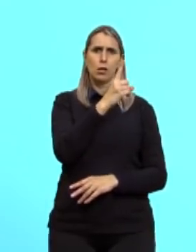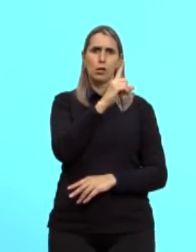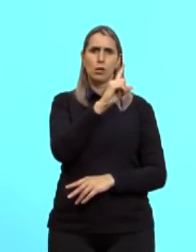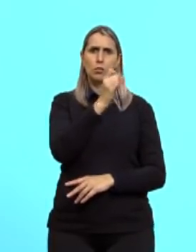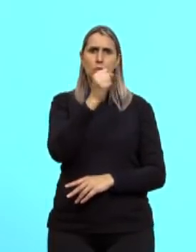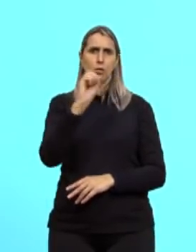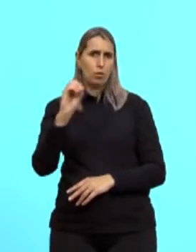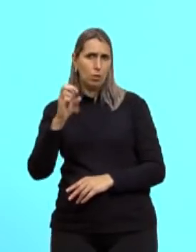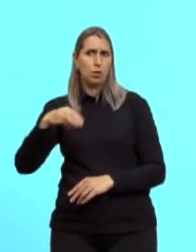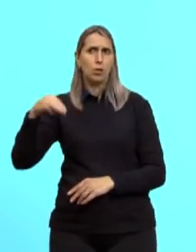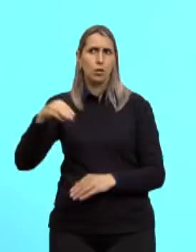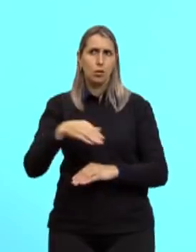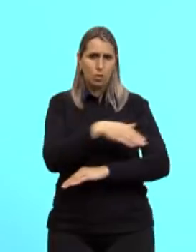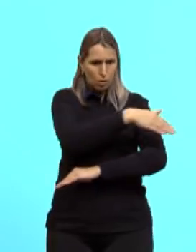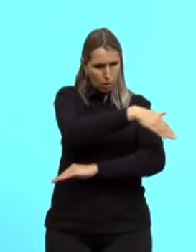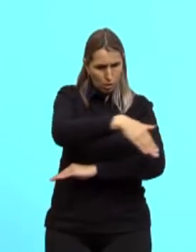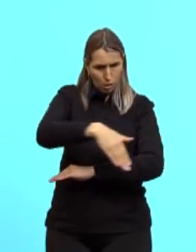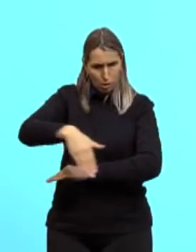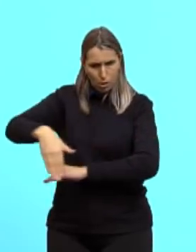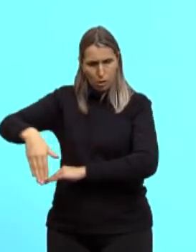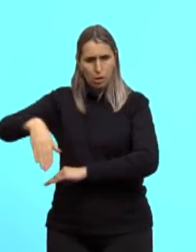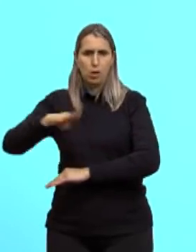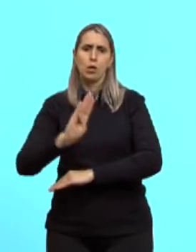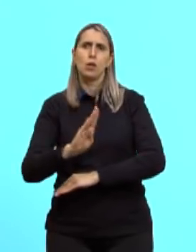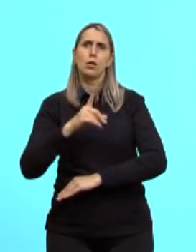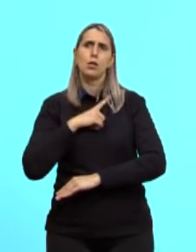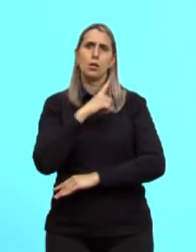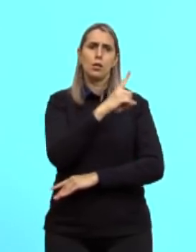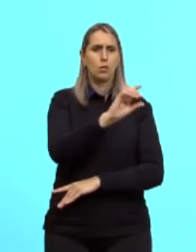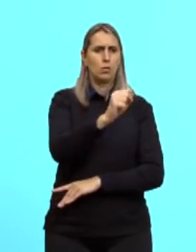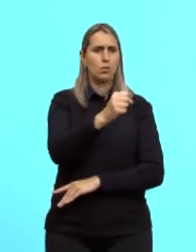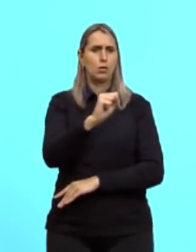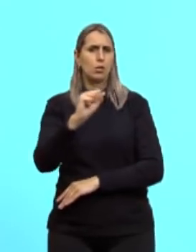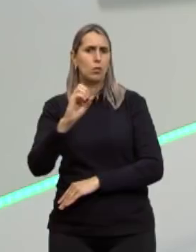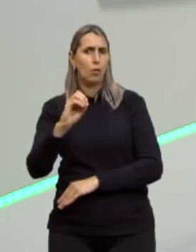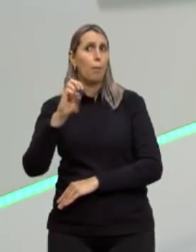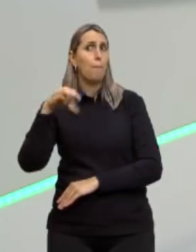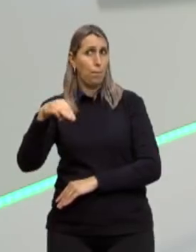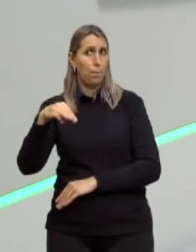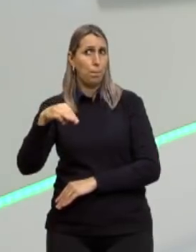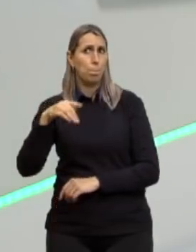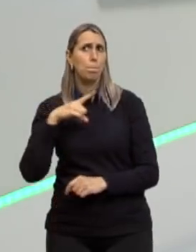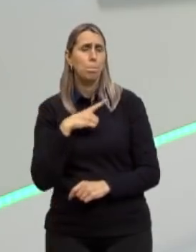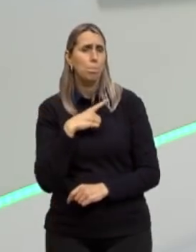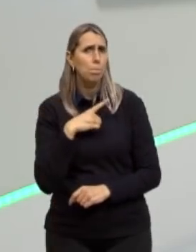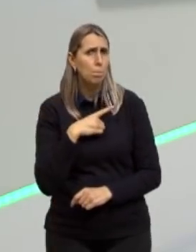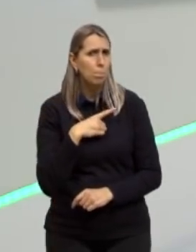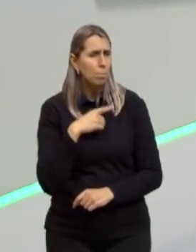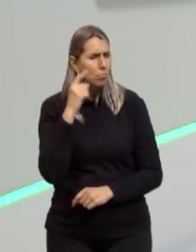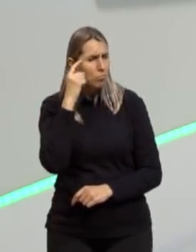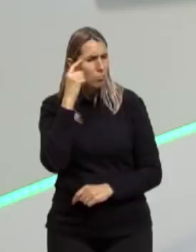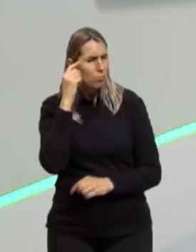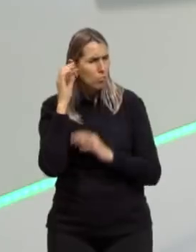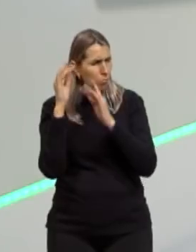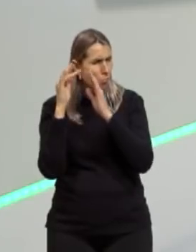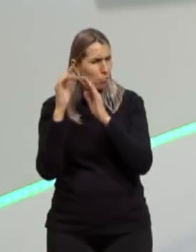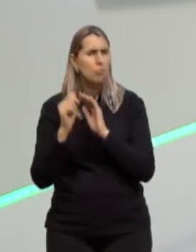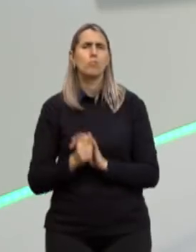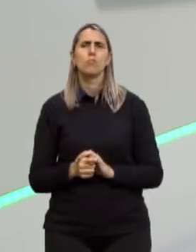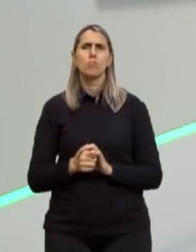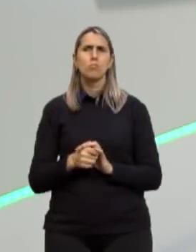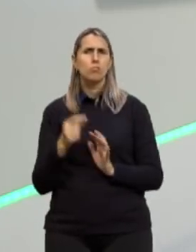que então tá dizendo que esta frente total tem 180 metros gente o quê que nos ativamos aqui